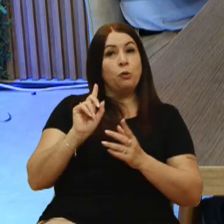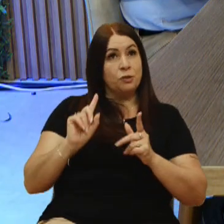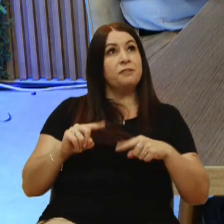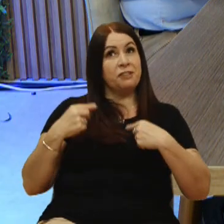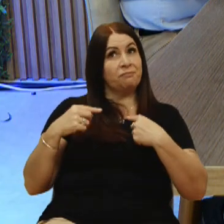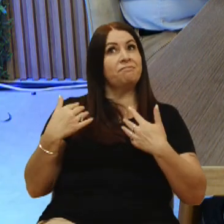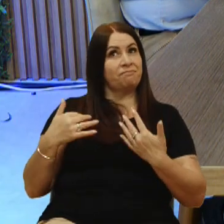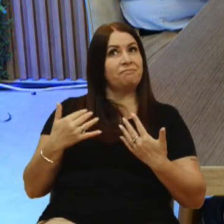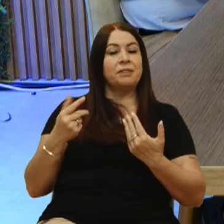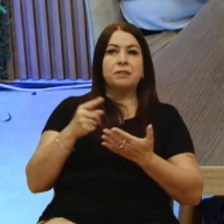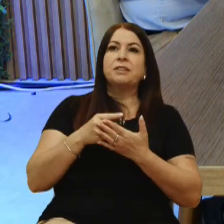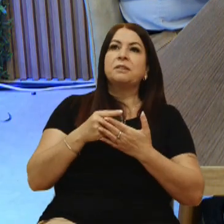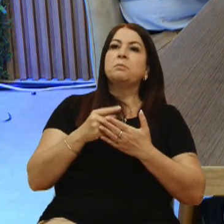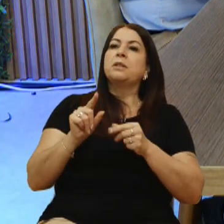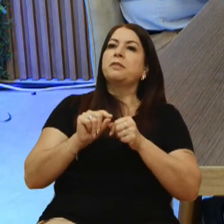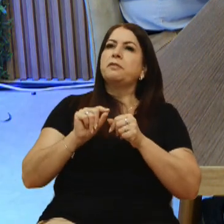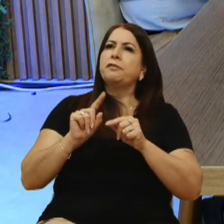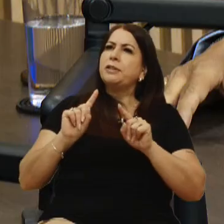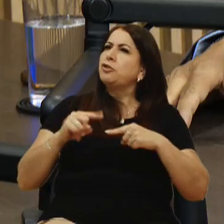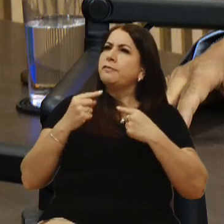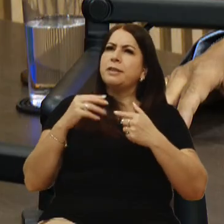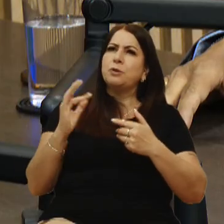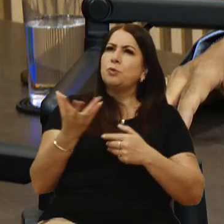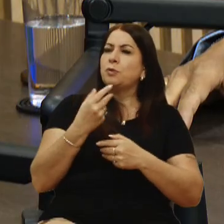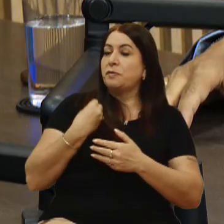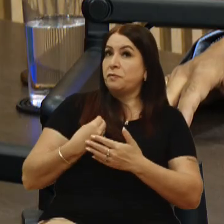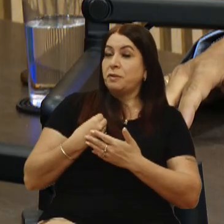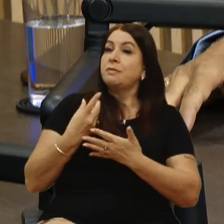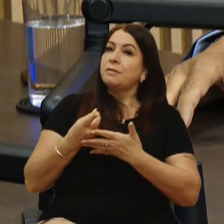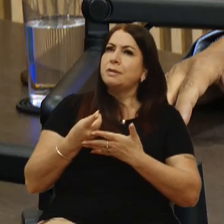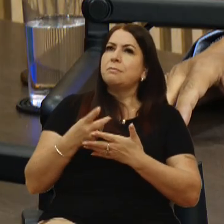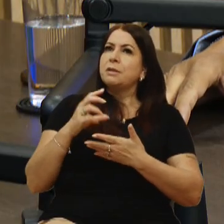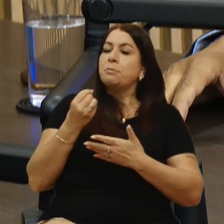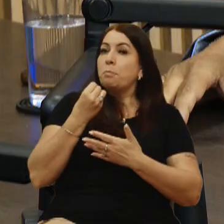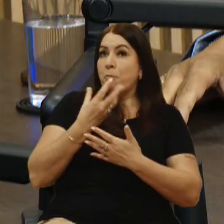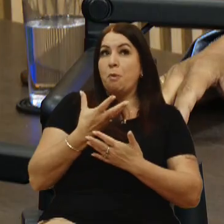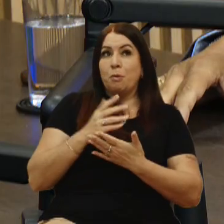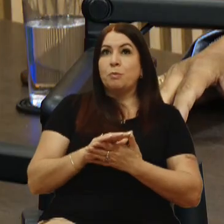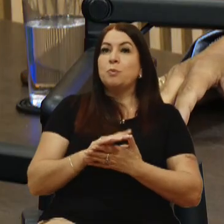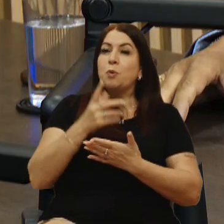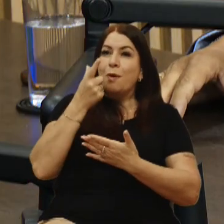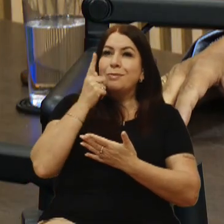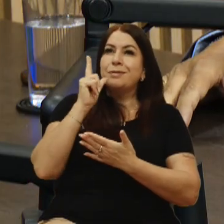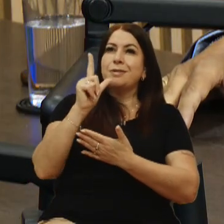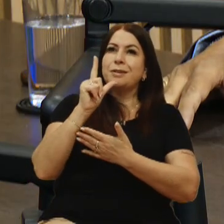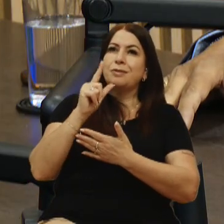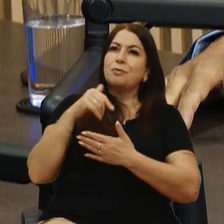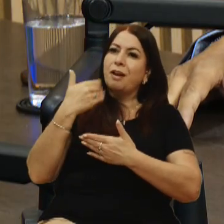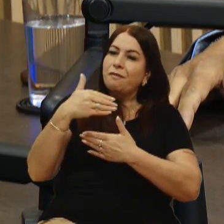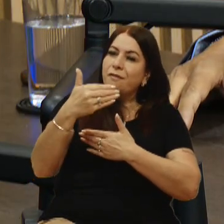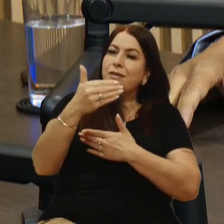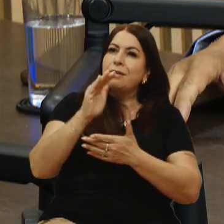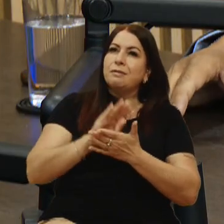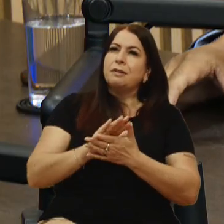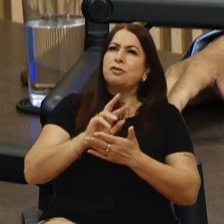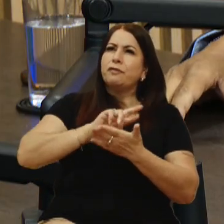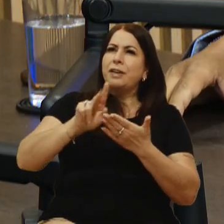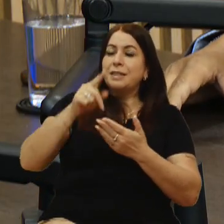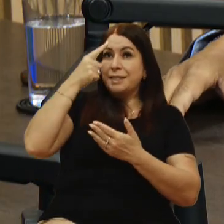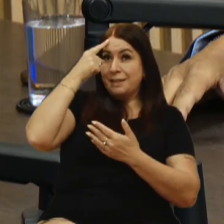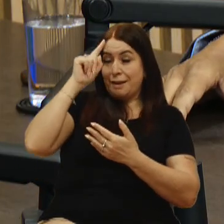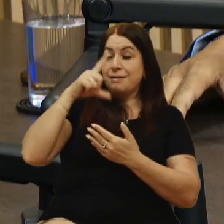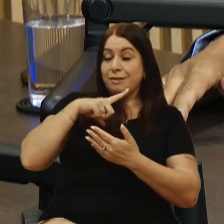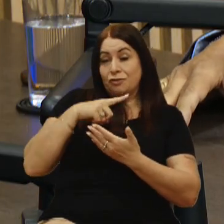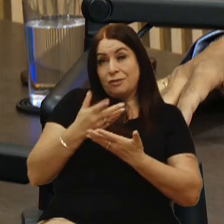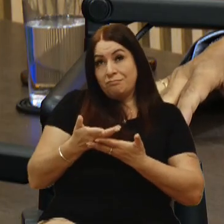né, e a gente é movido por desafios, então para a gente está sendo muito bom, a gente está conseguindo levar à frente várias ideias que a gente